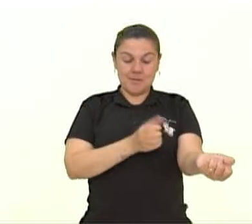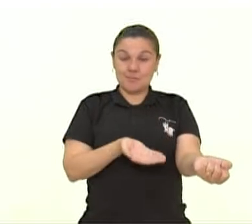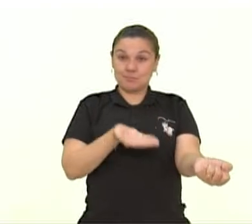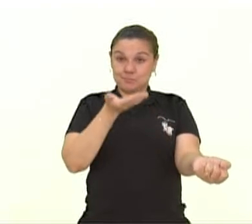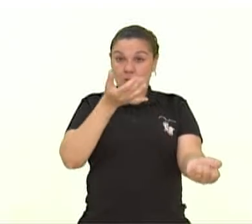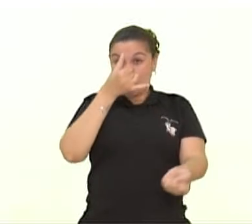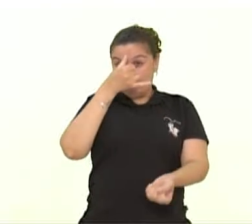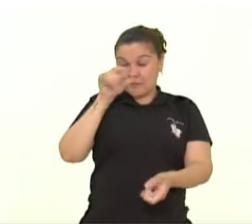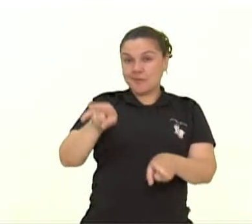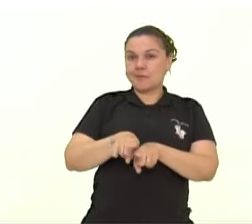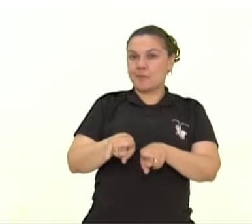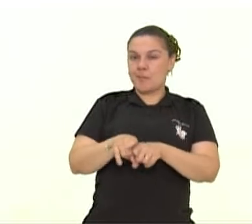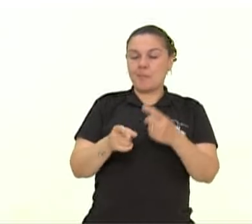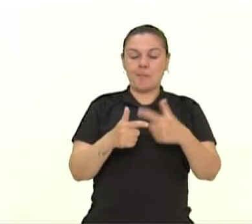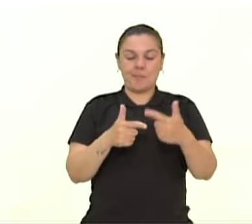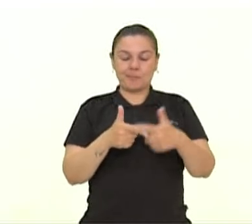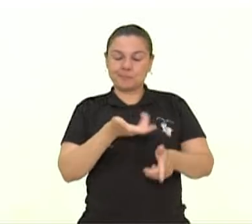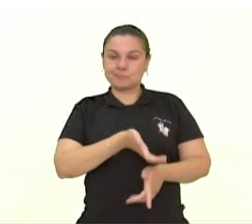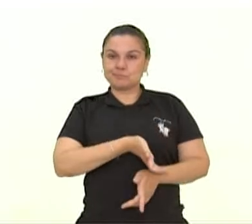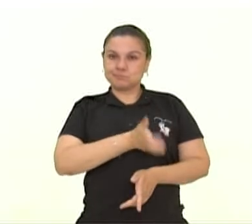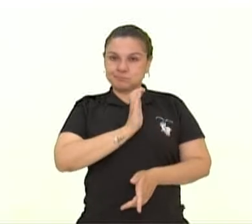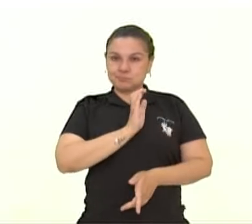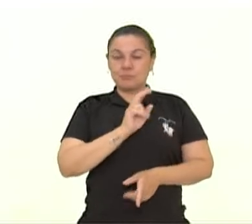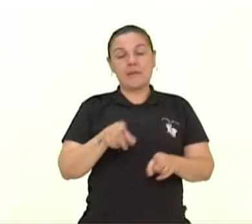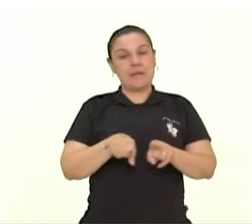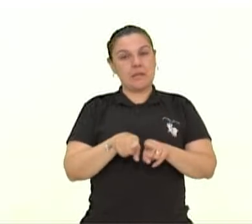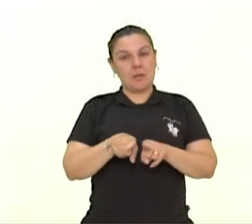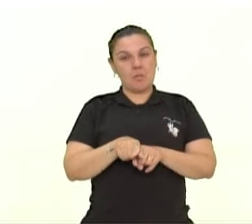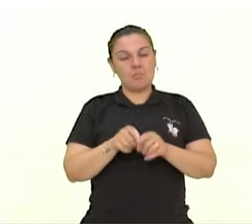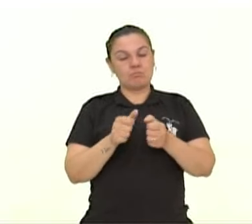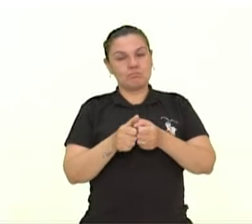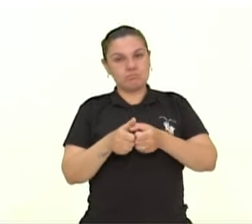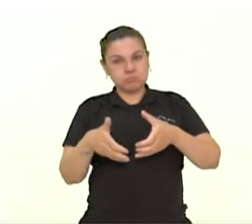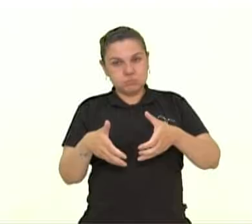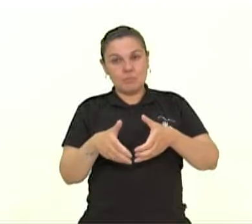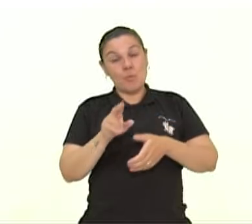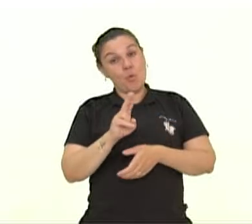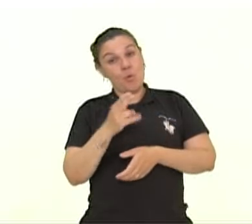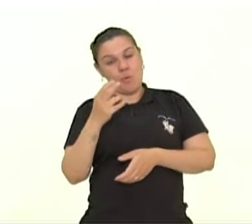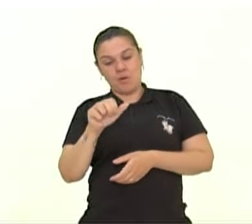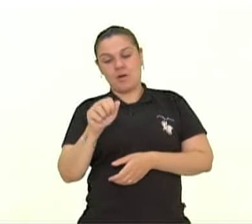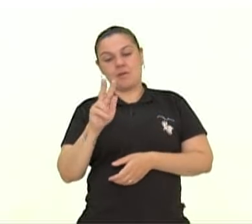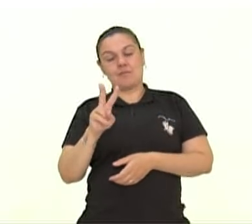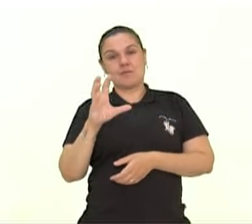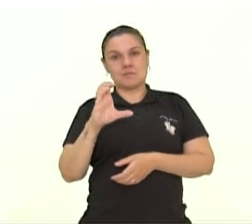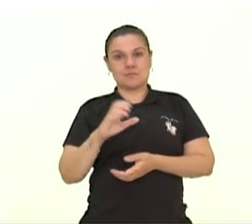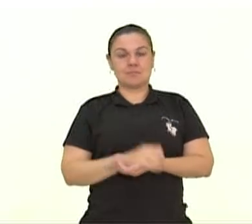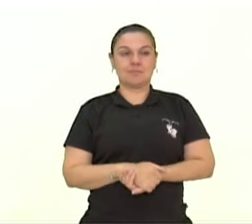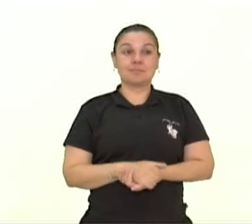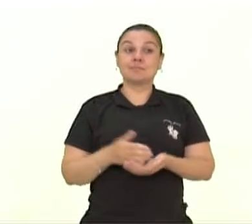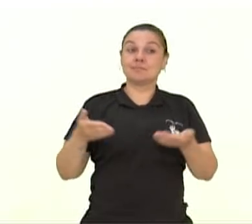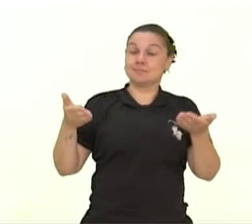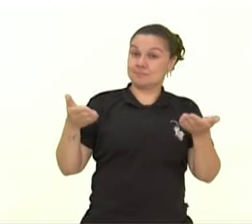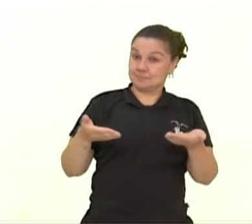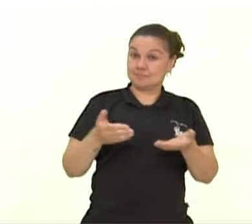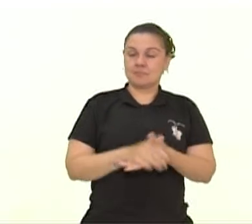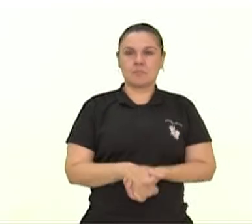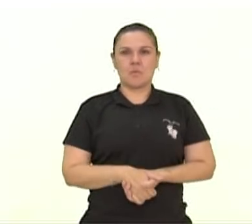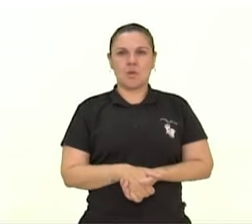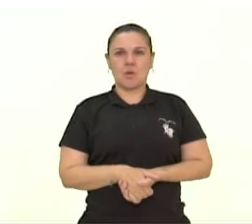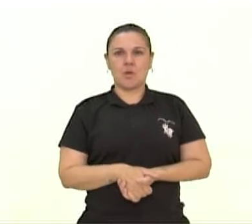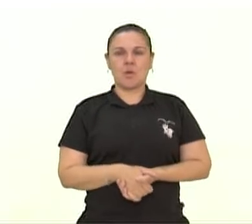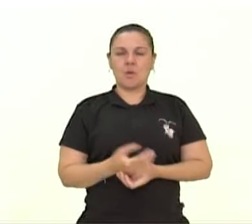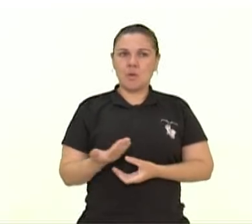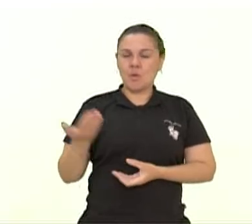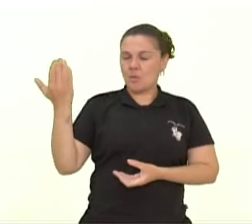também problemas cardíacos, como trombose ou AVC. E agora, pessoal, que tipo de